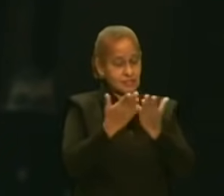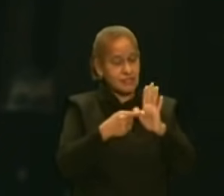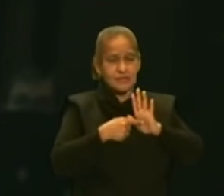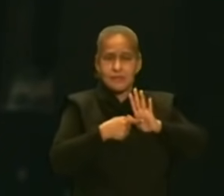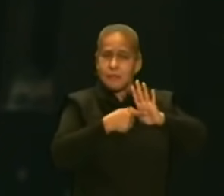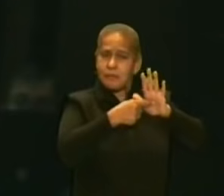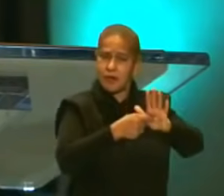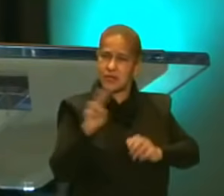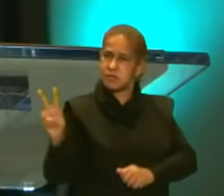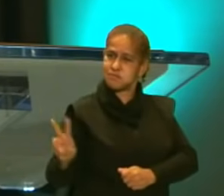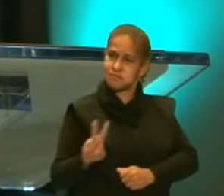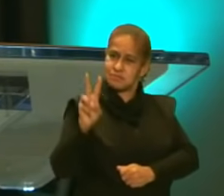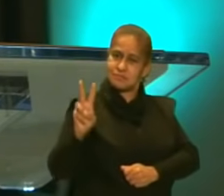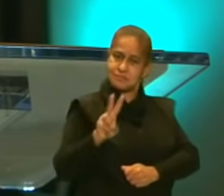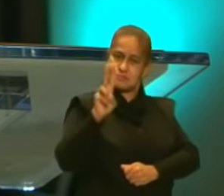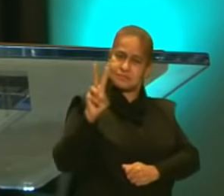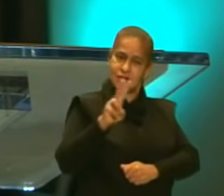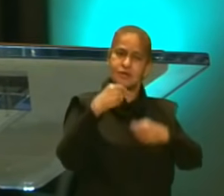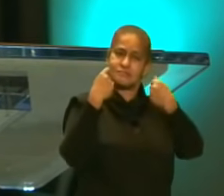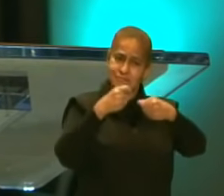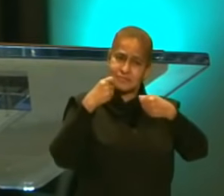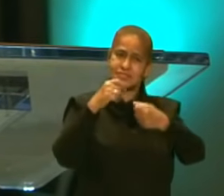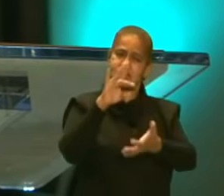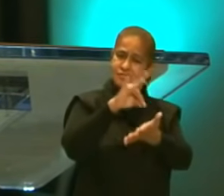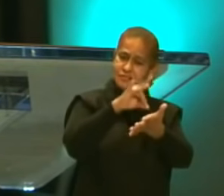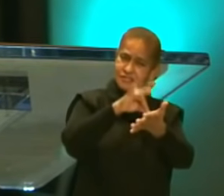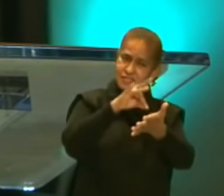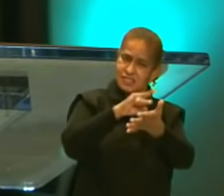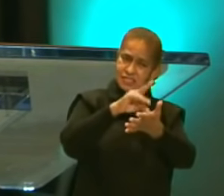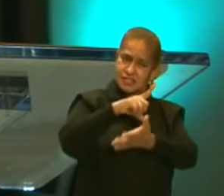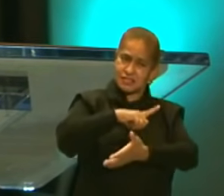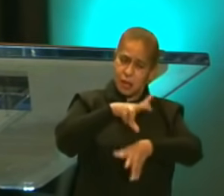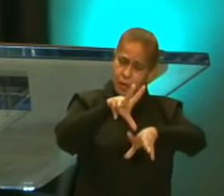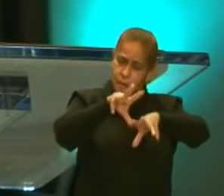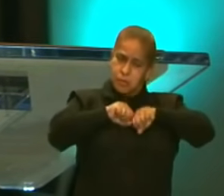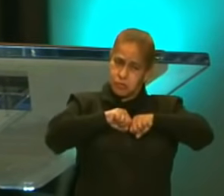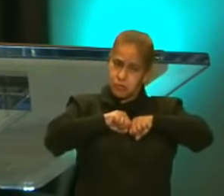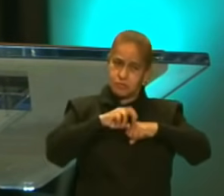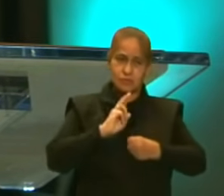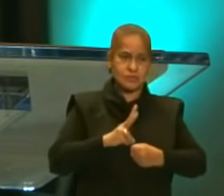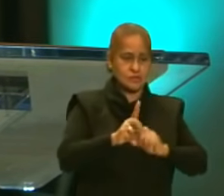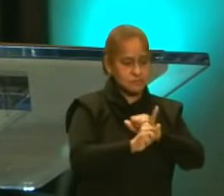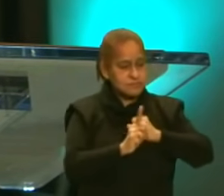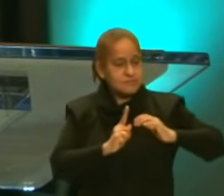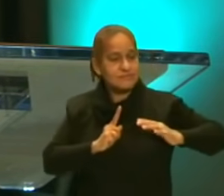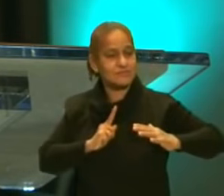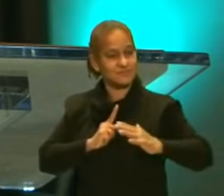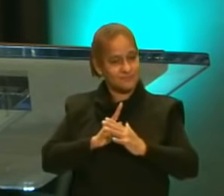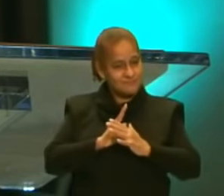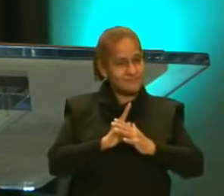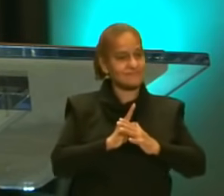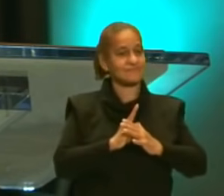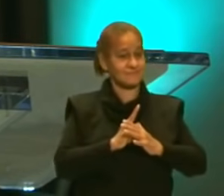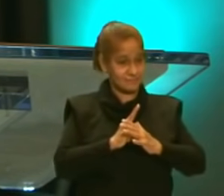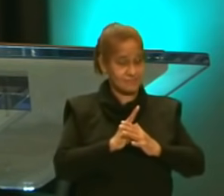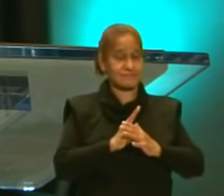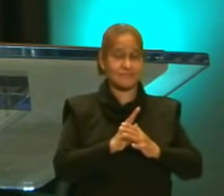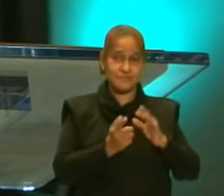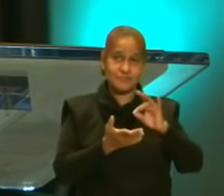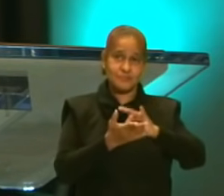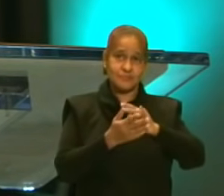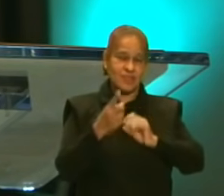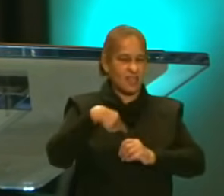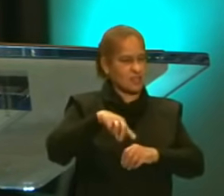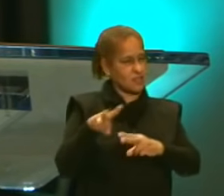respeito de valores que precisam ser preservados dentro de uma sociedade? E a gente vê,